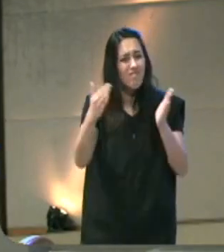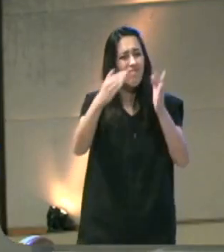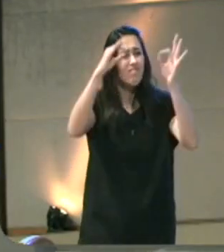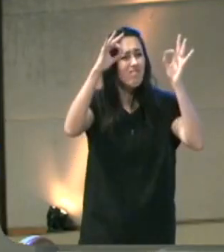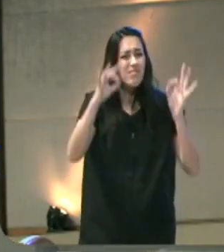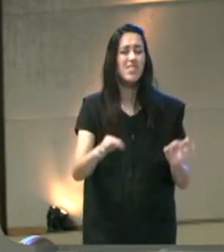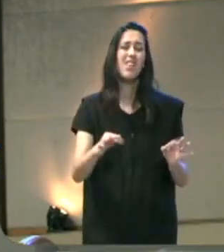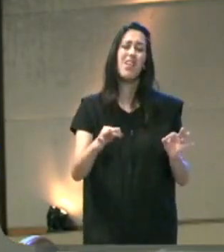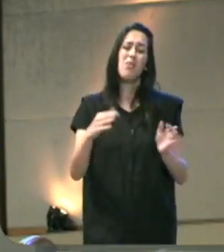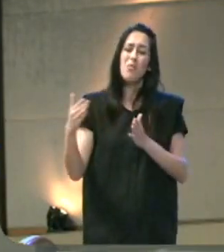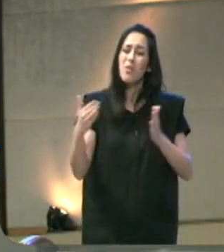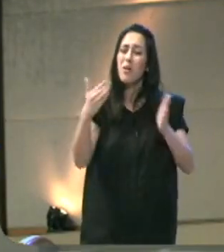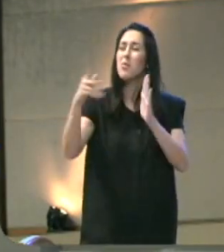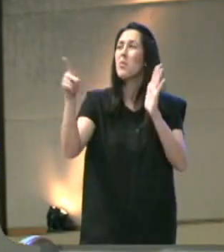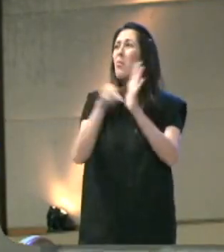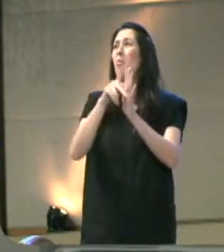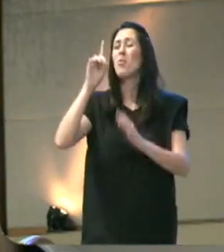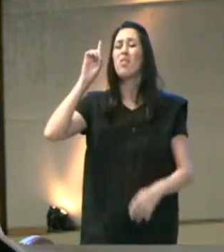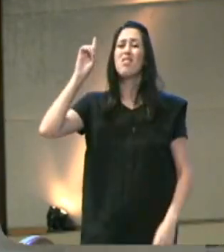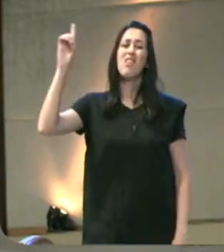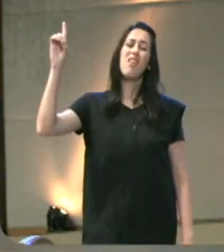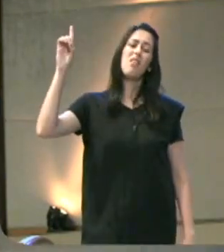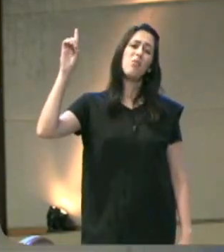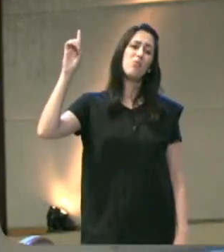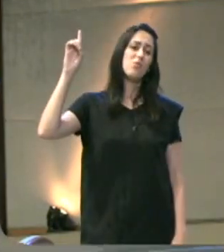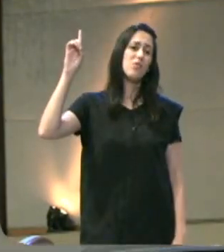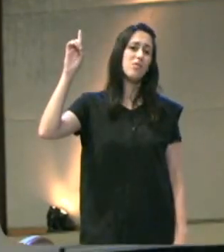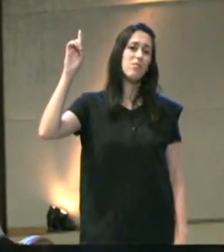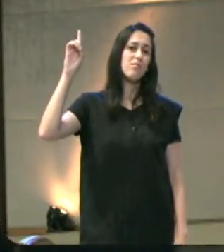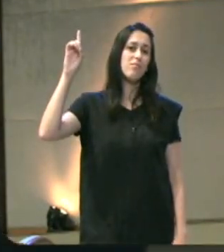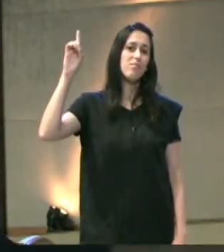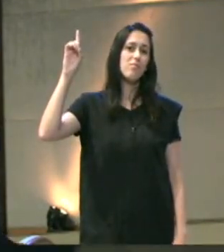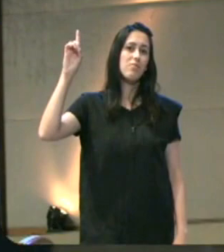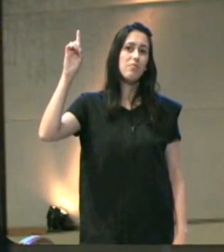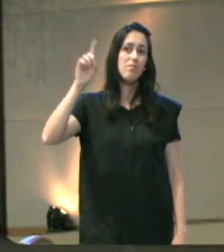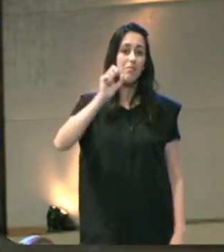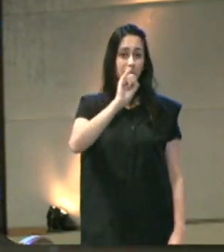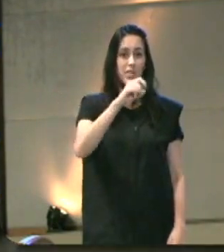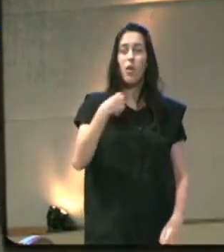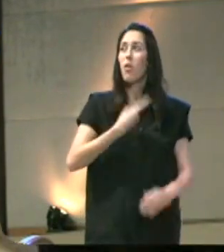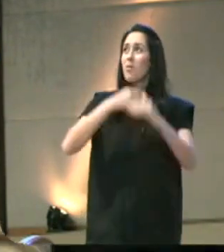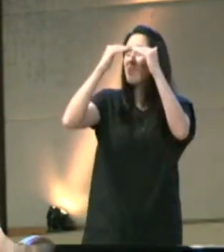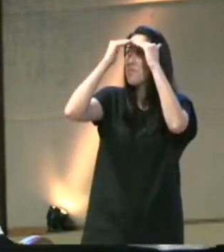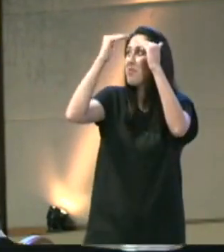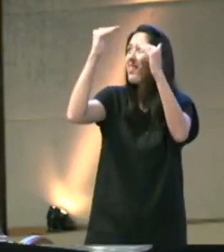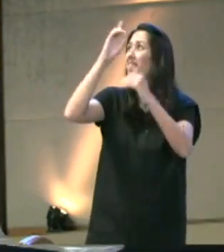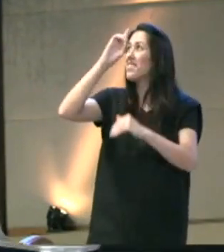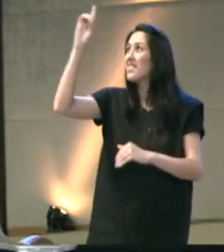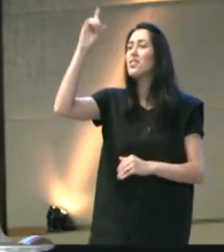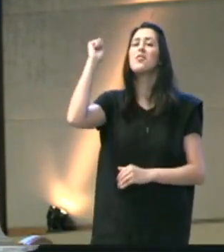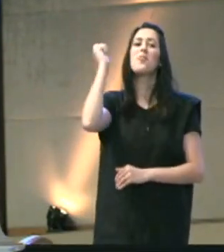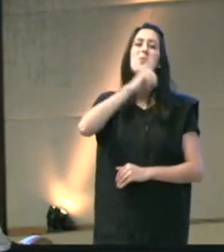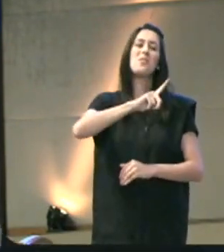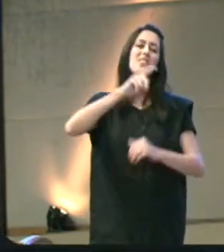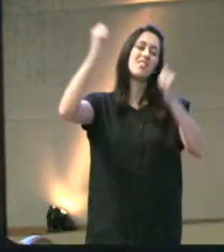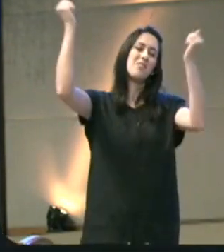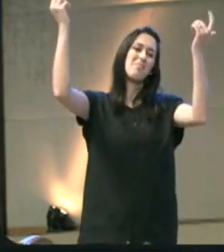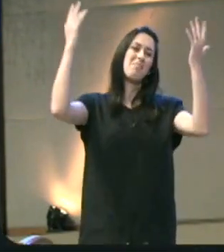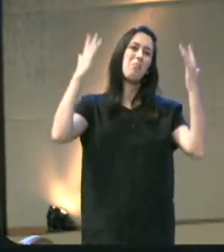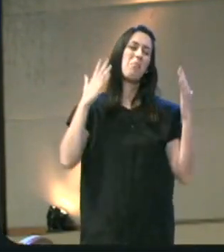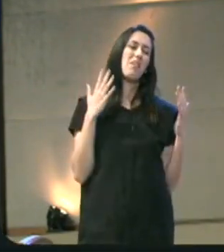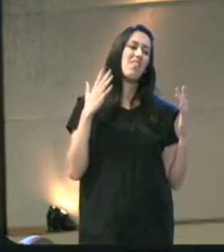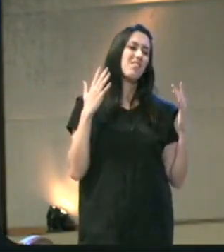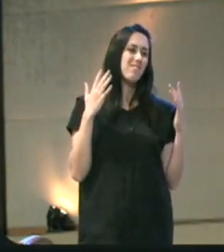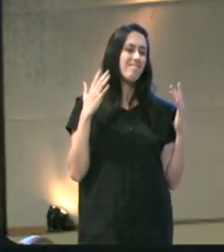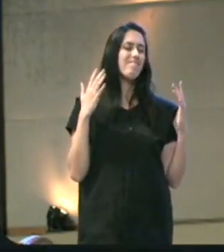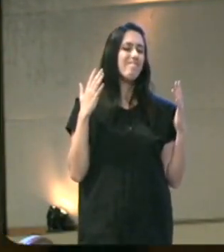de Deus, porque só no caminho de Deus que a gente vai encontrar a bênção de Deus. Eu